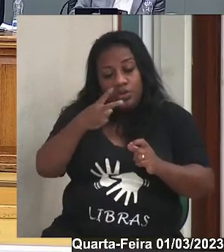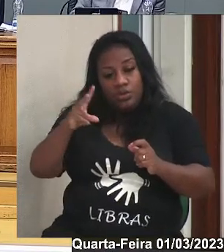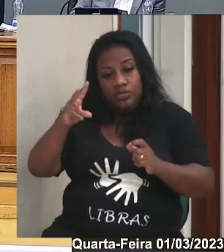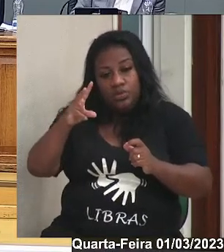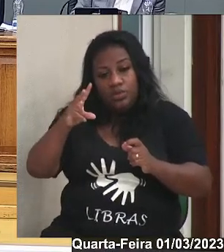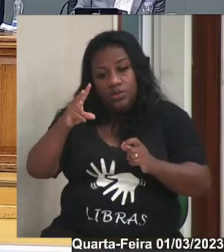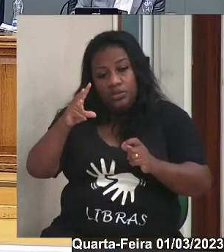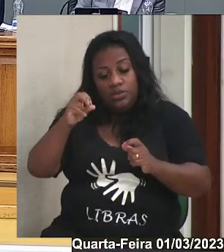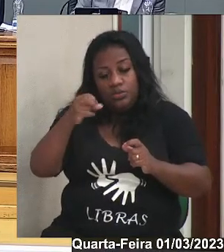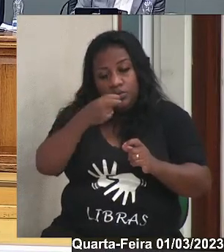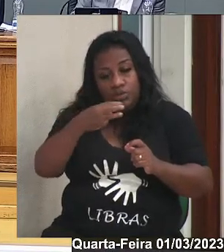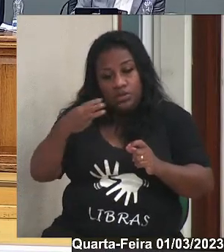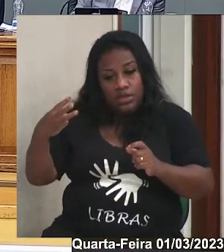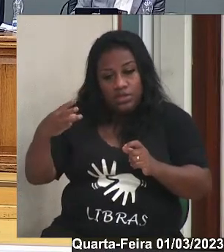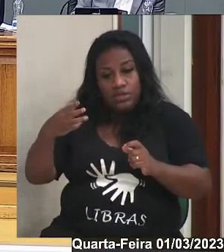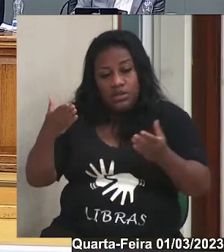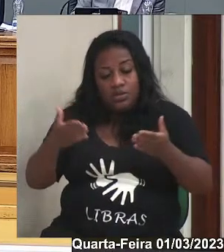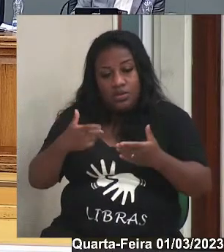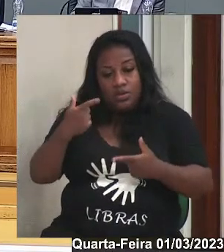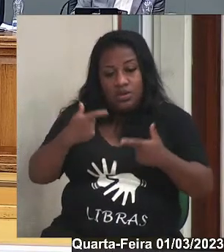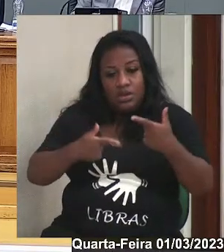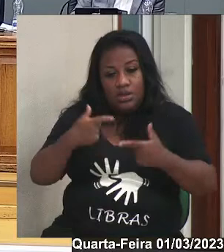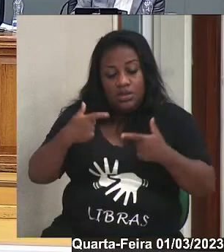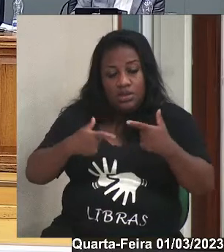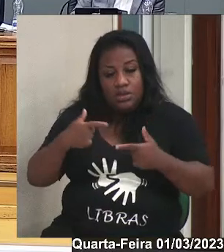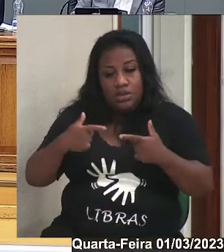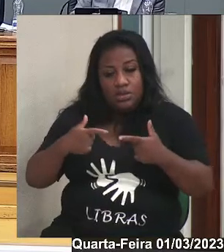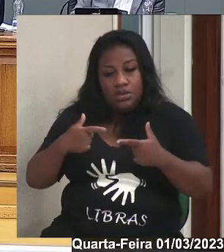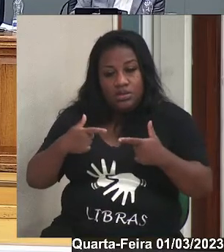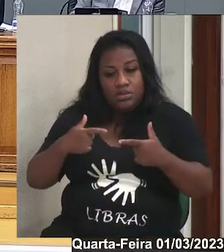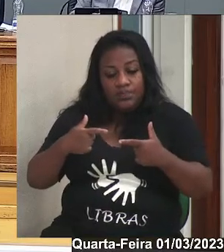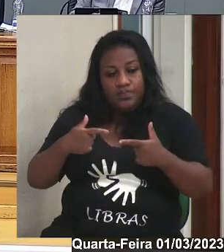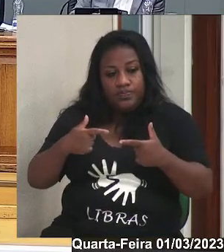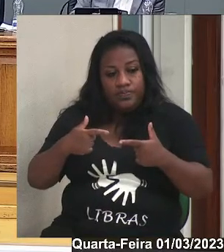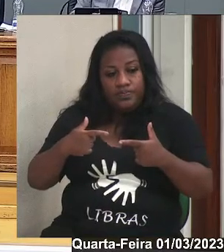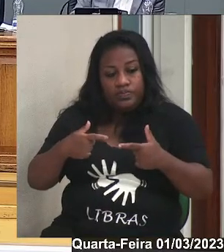42/2023 está em discussão.